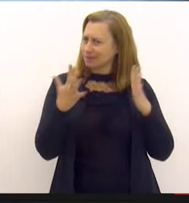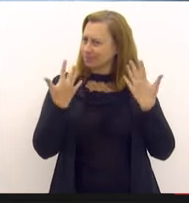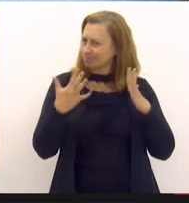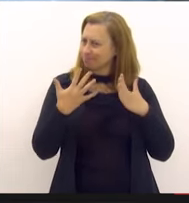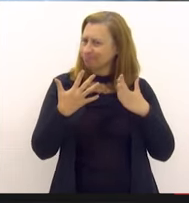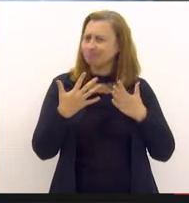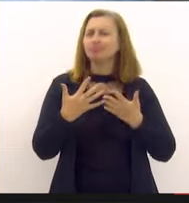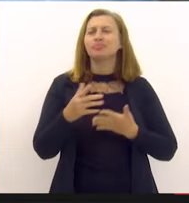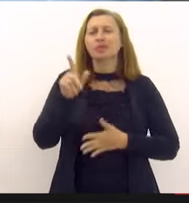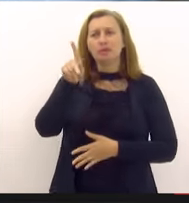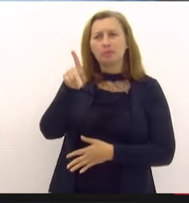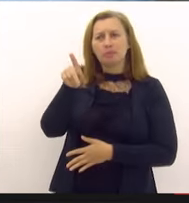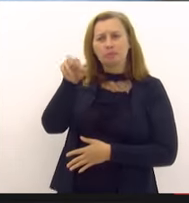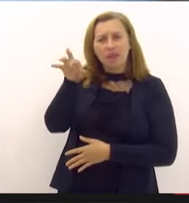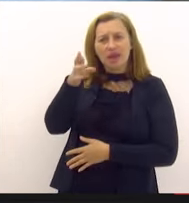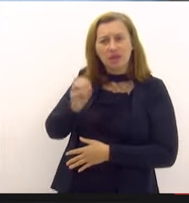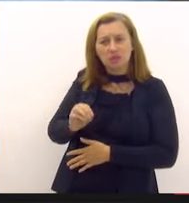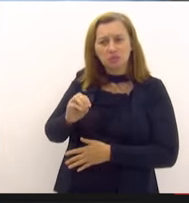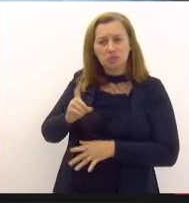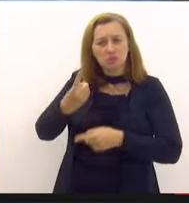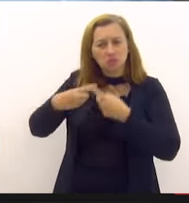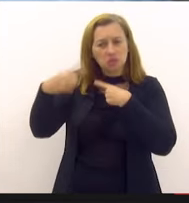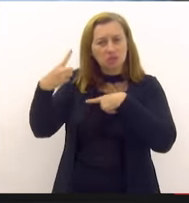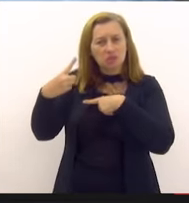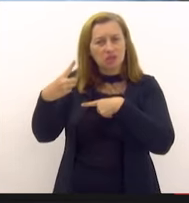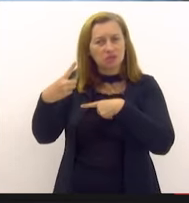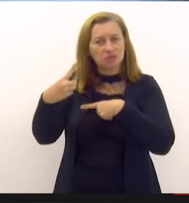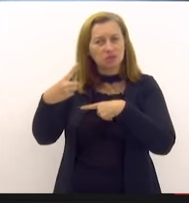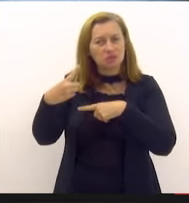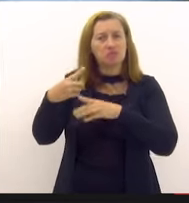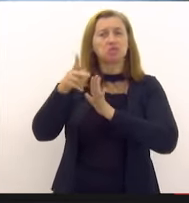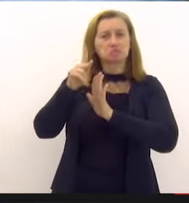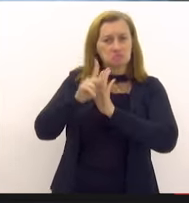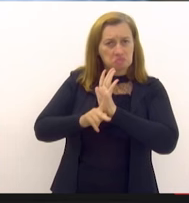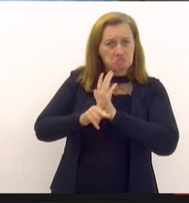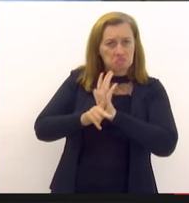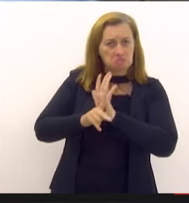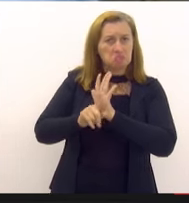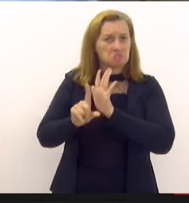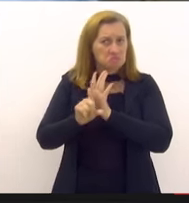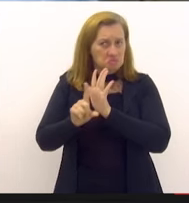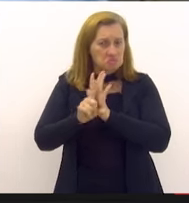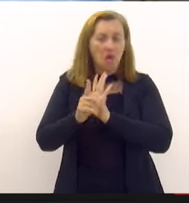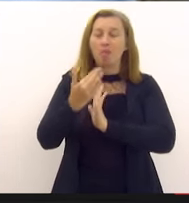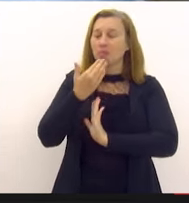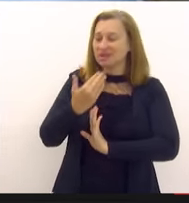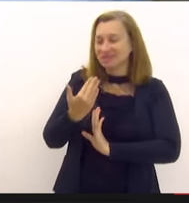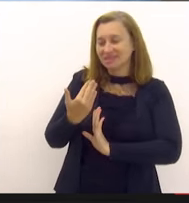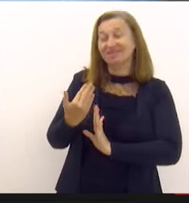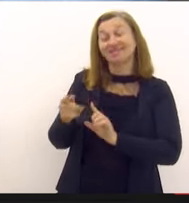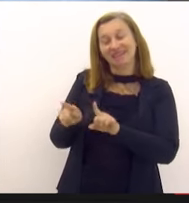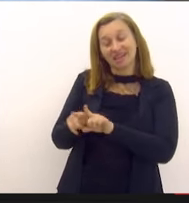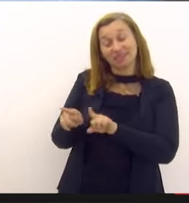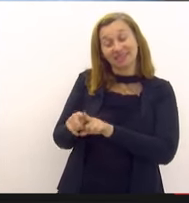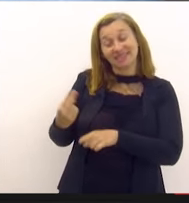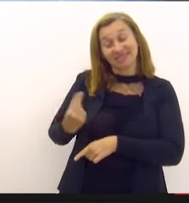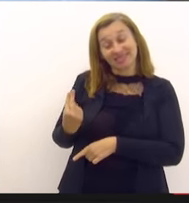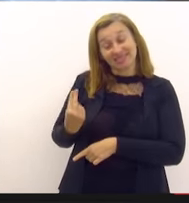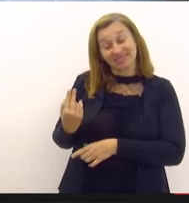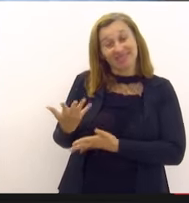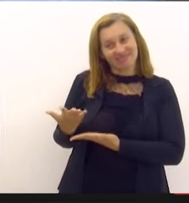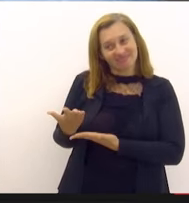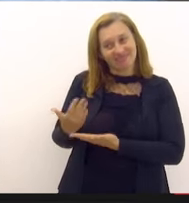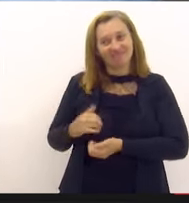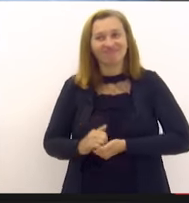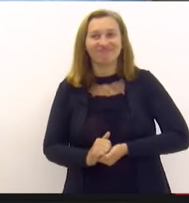deixar de parabenizar Pedro Ricardo pelo sucesso desse projeto e, claro, pedir a